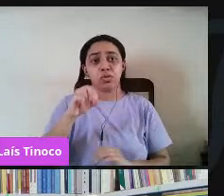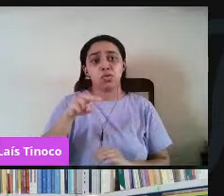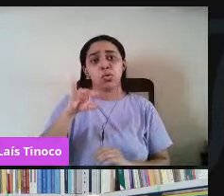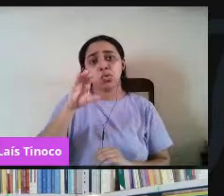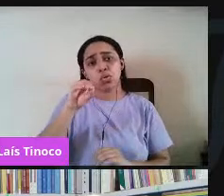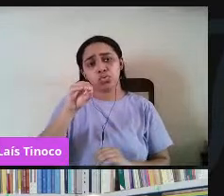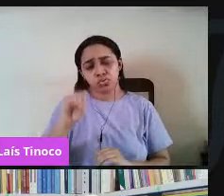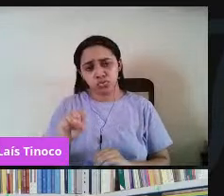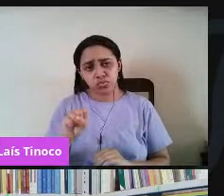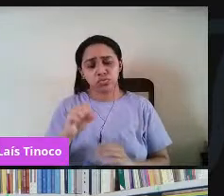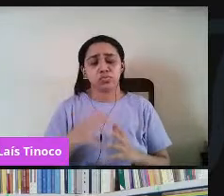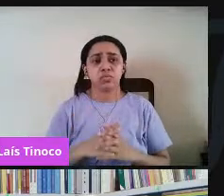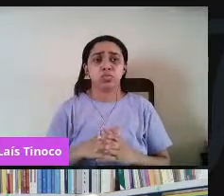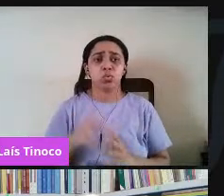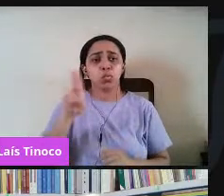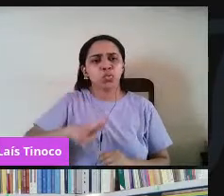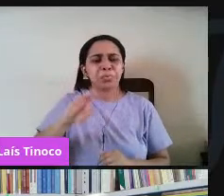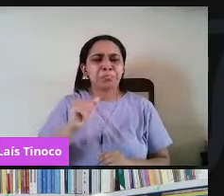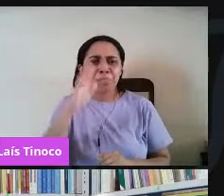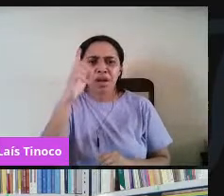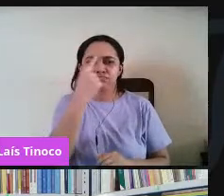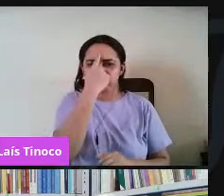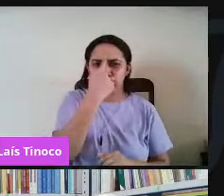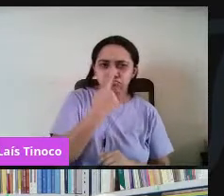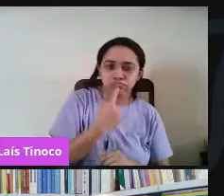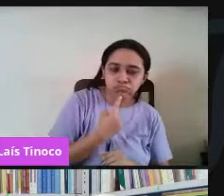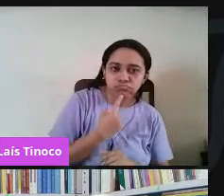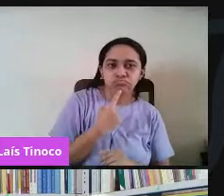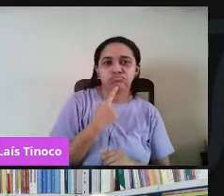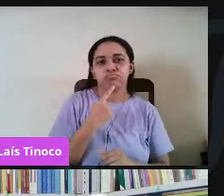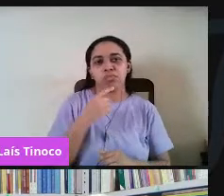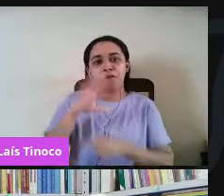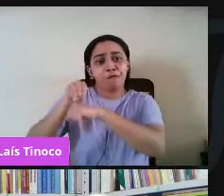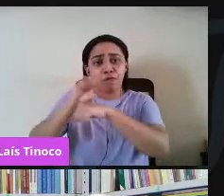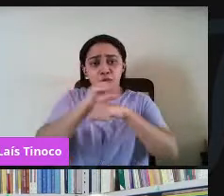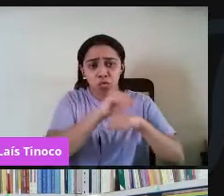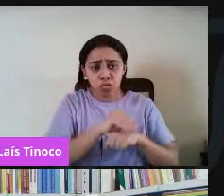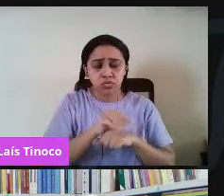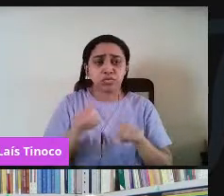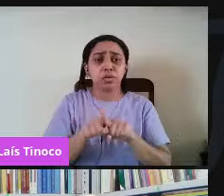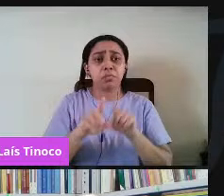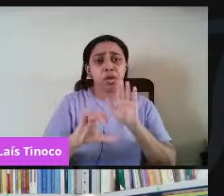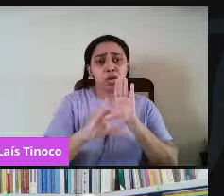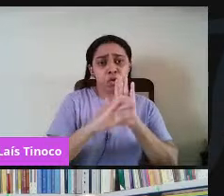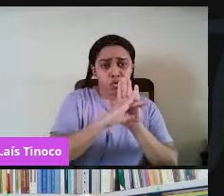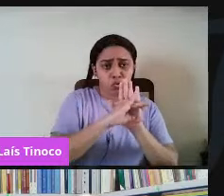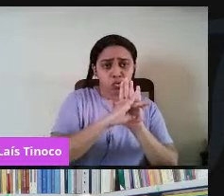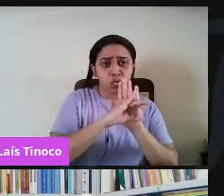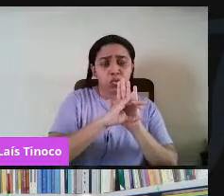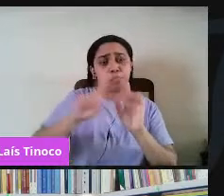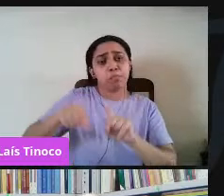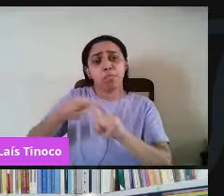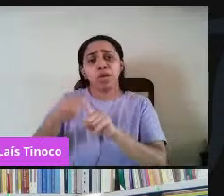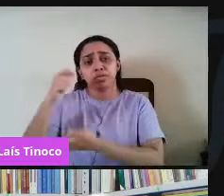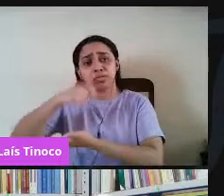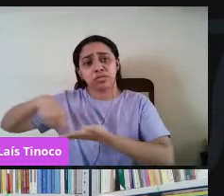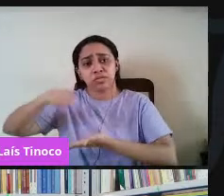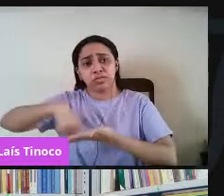dos textos imagéticos, não é? E também, quando é o icônico com o escrito, a gente usa